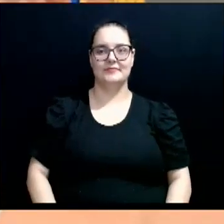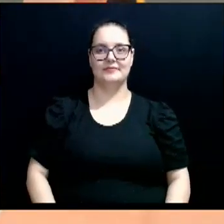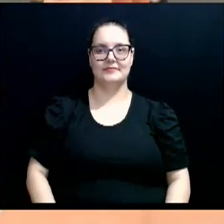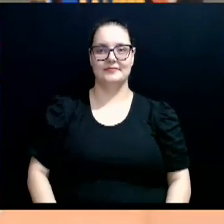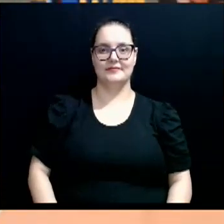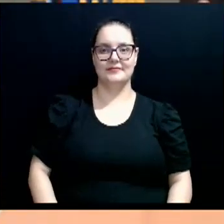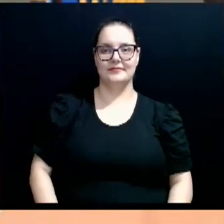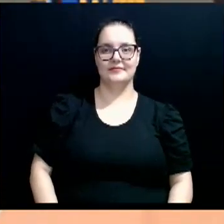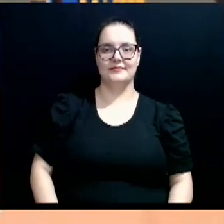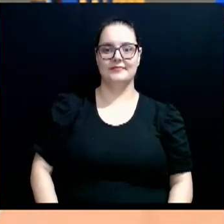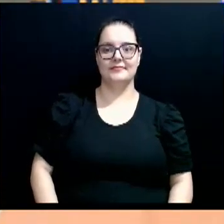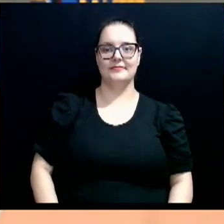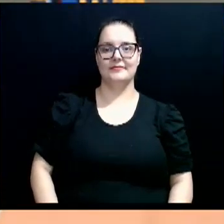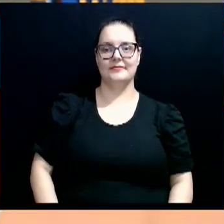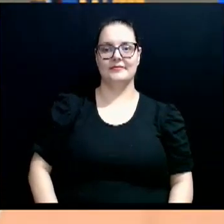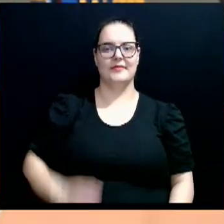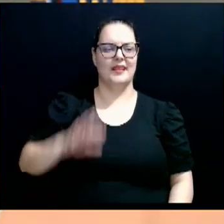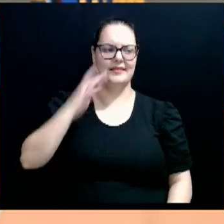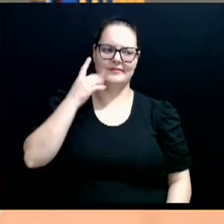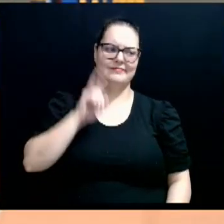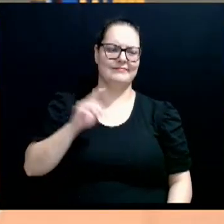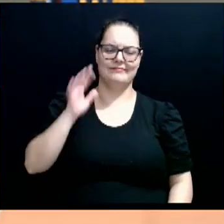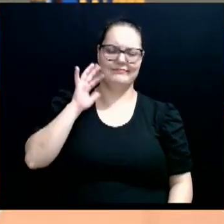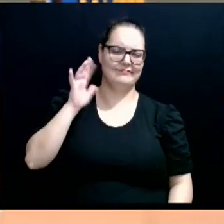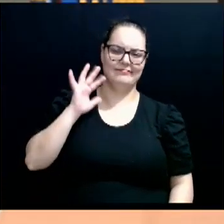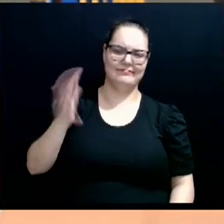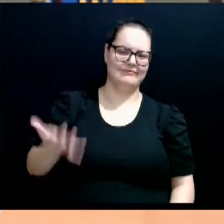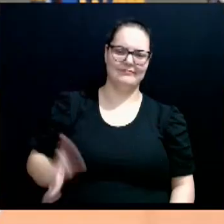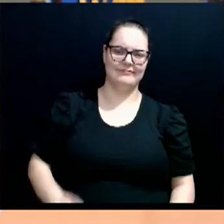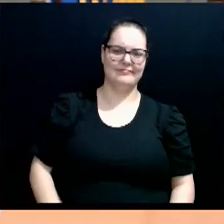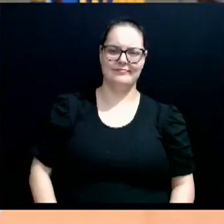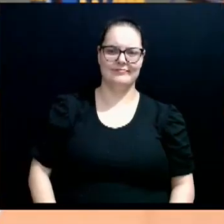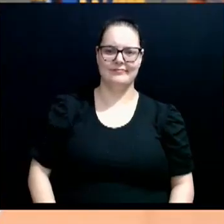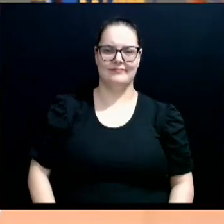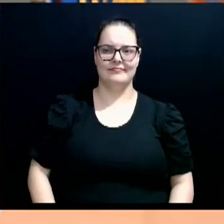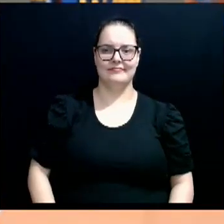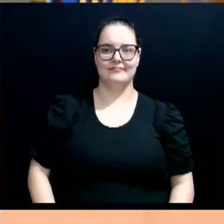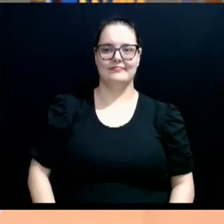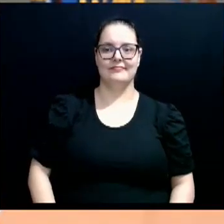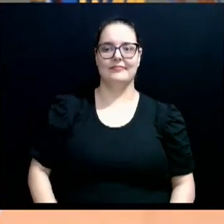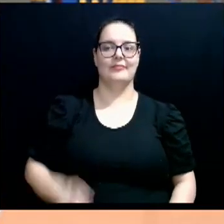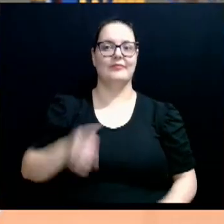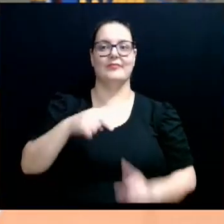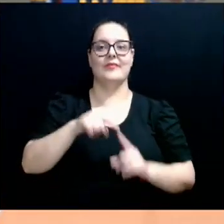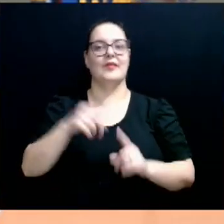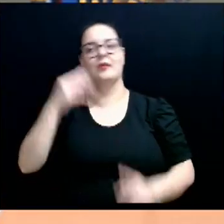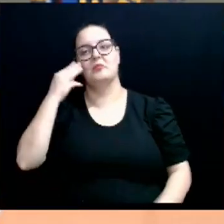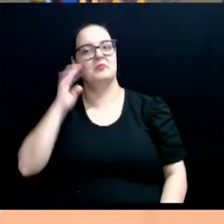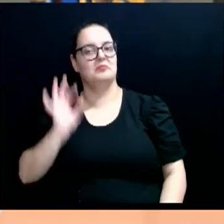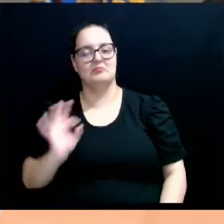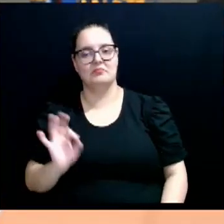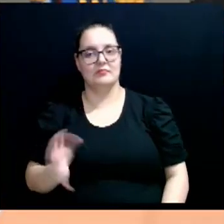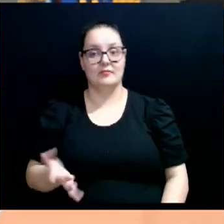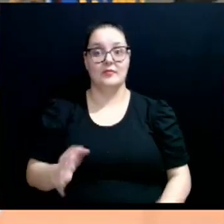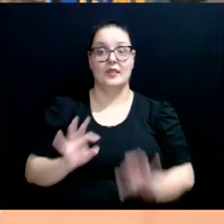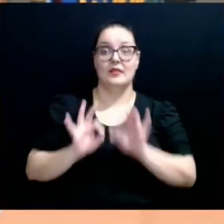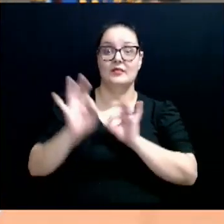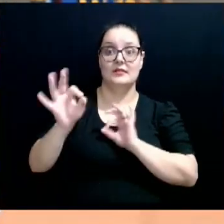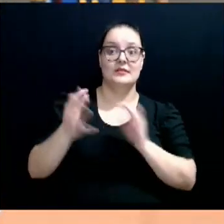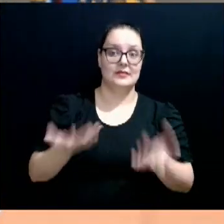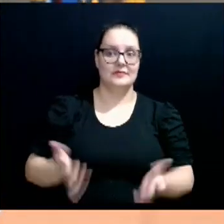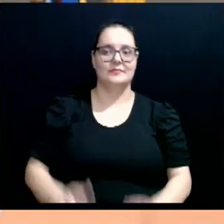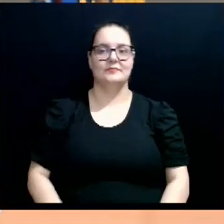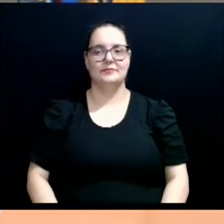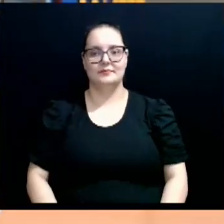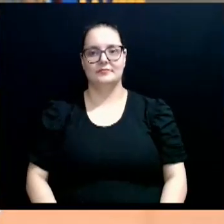e eu acho que eu nem sonhava isso, né? Nem era um sonho, um objetivo em mente, né? De tão distante que estava. Então, você